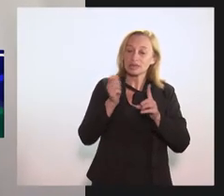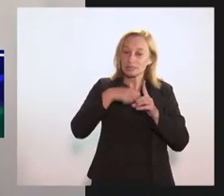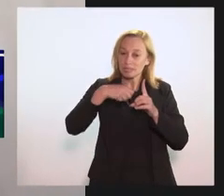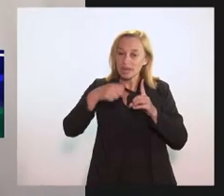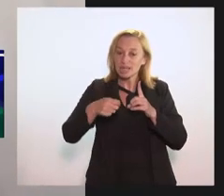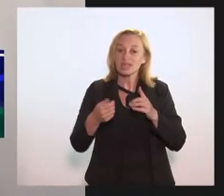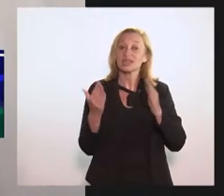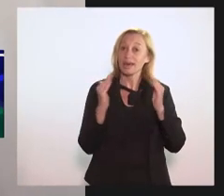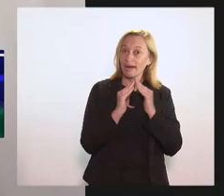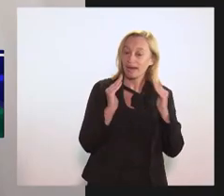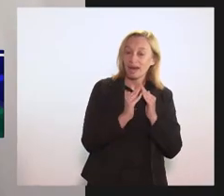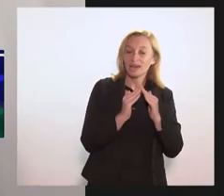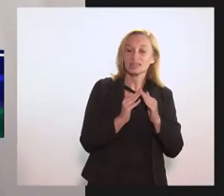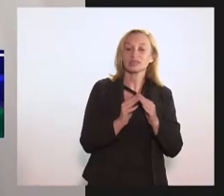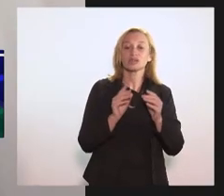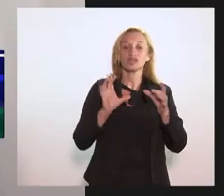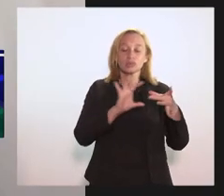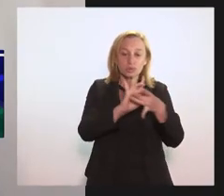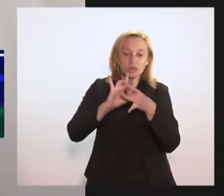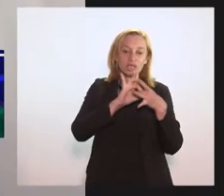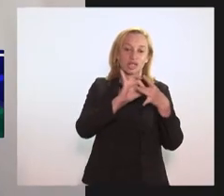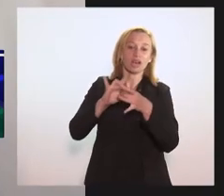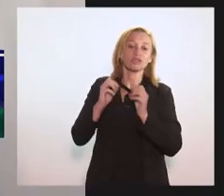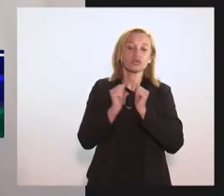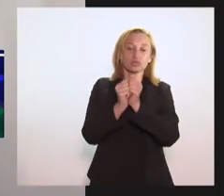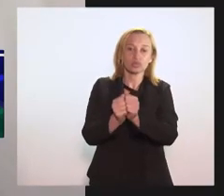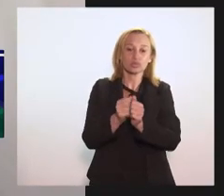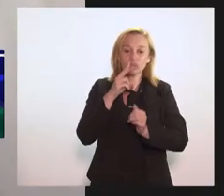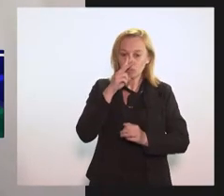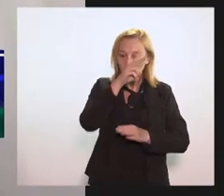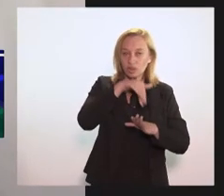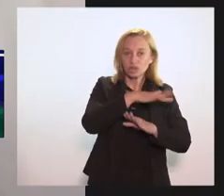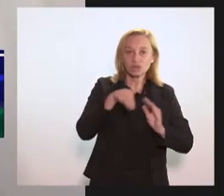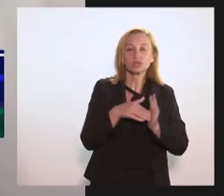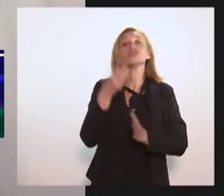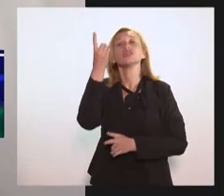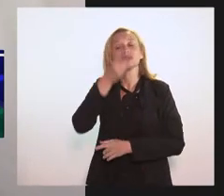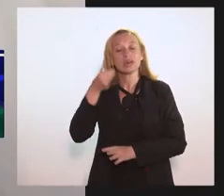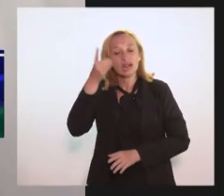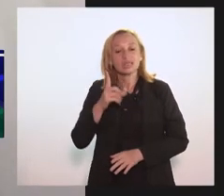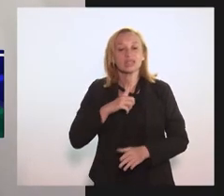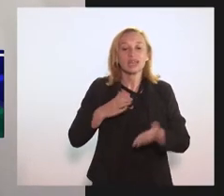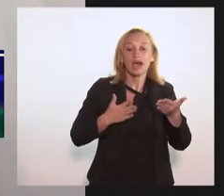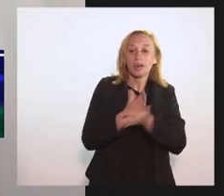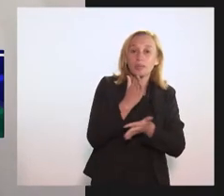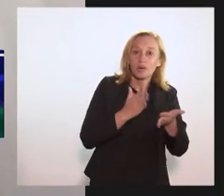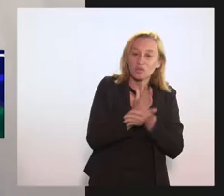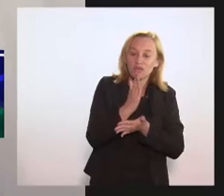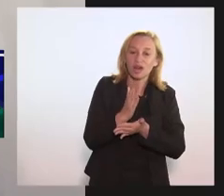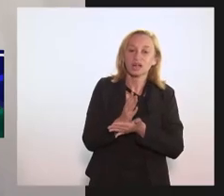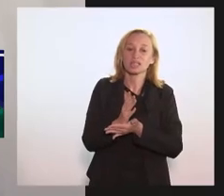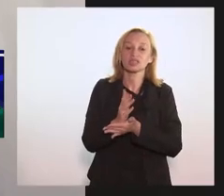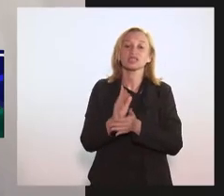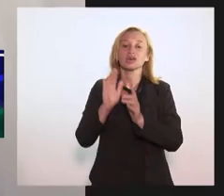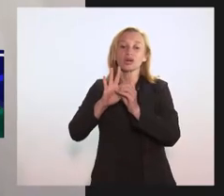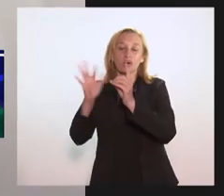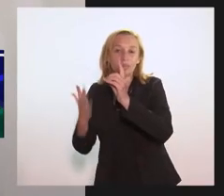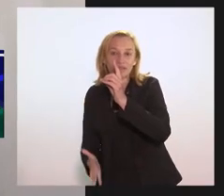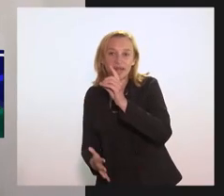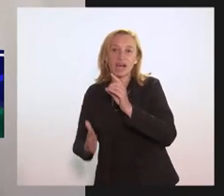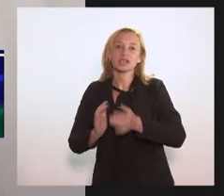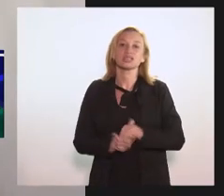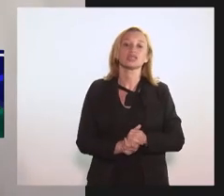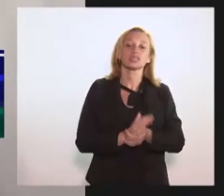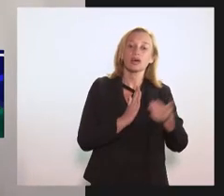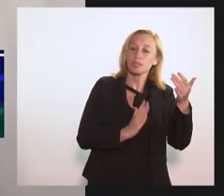esta casa, numa união conjunta de força de todos os deputados, vem aprovando homenagens,